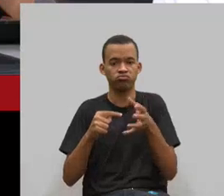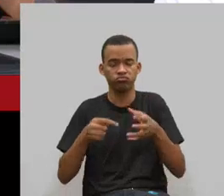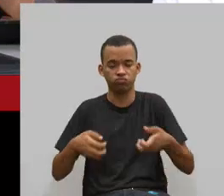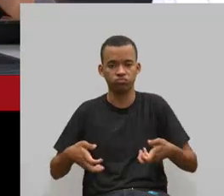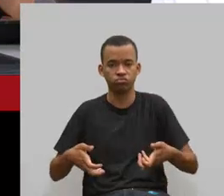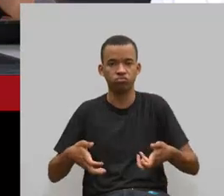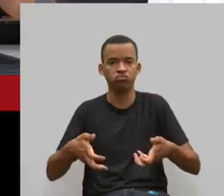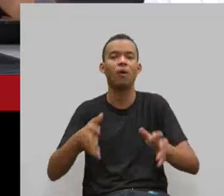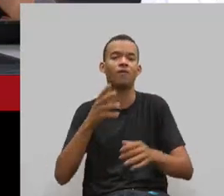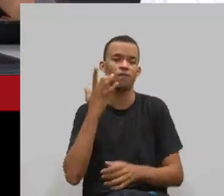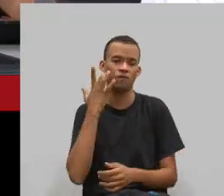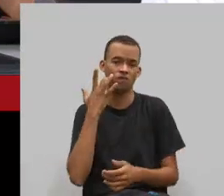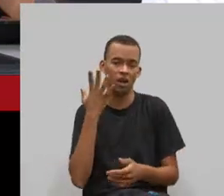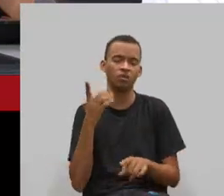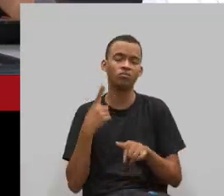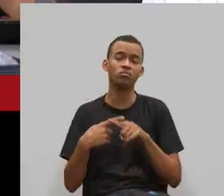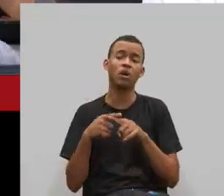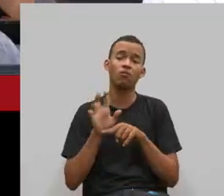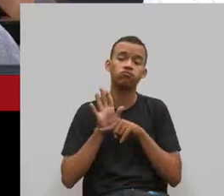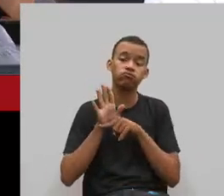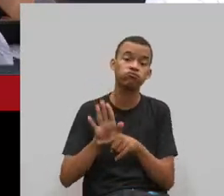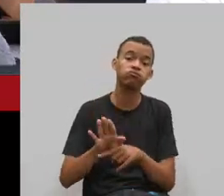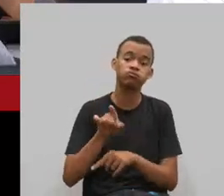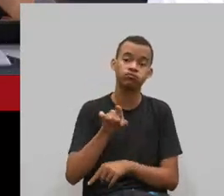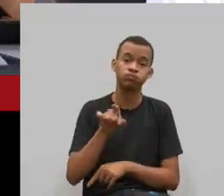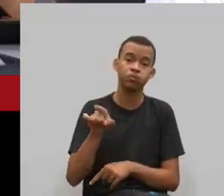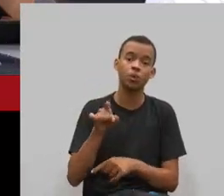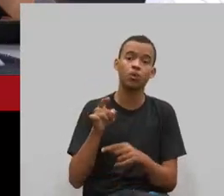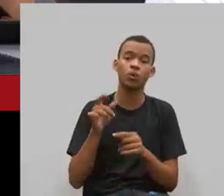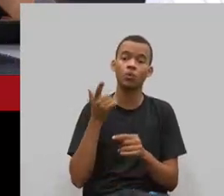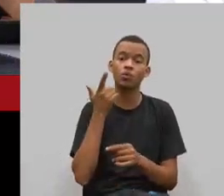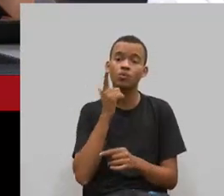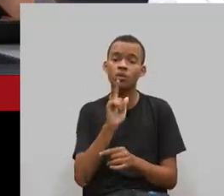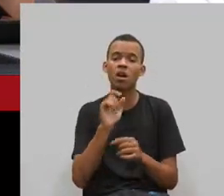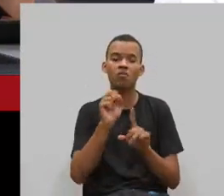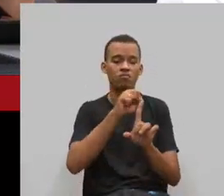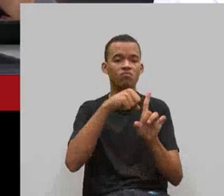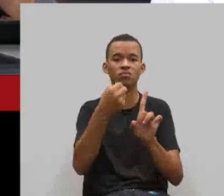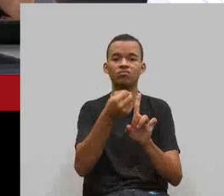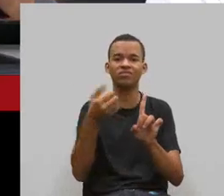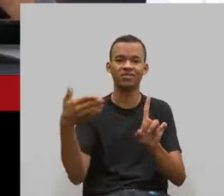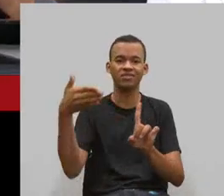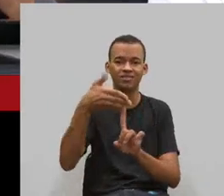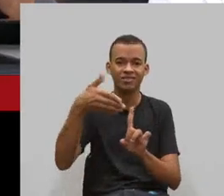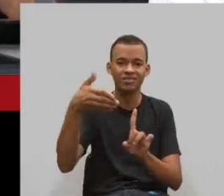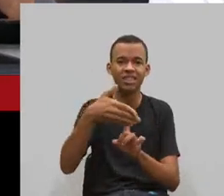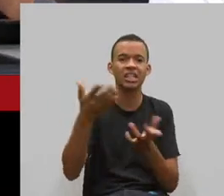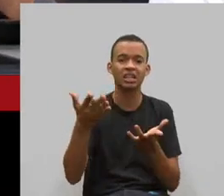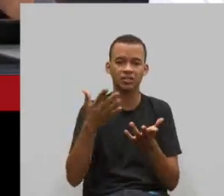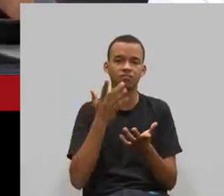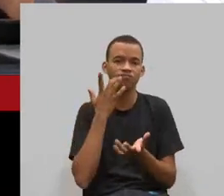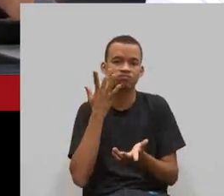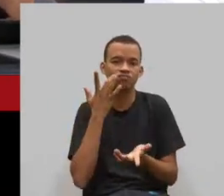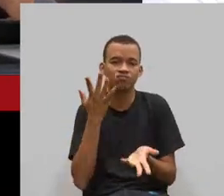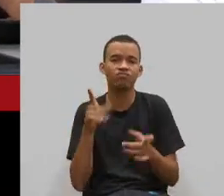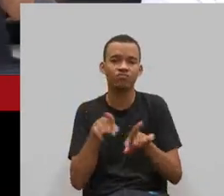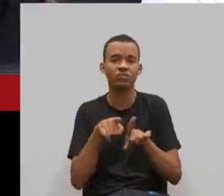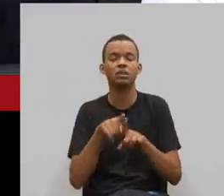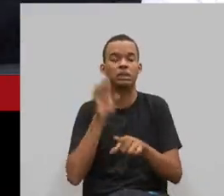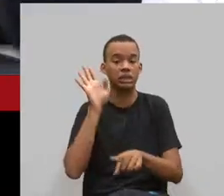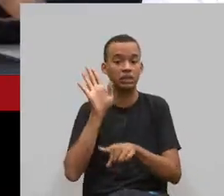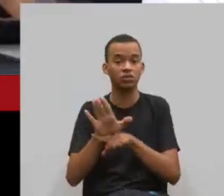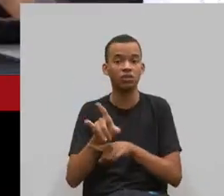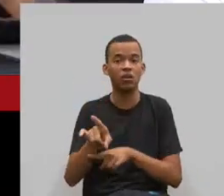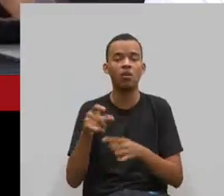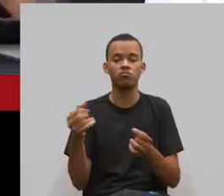é fundamental para que essas pessoas sejam incluídas na sociedade para que essas pessoas possam produzir